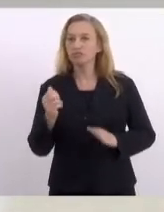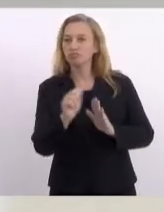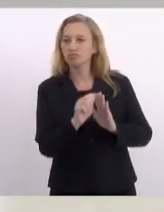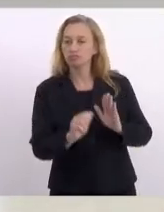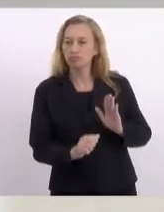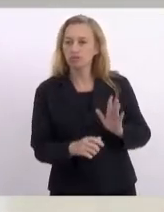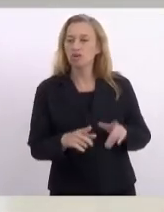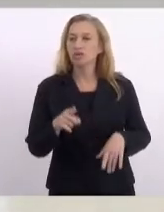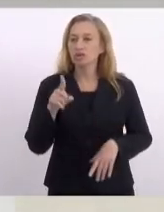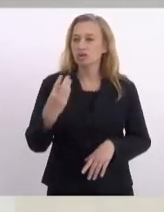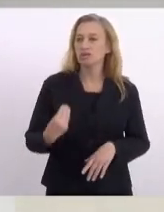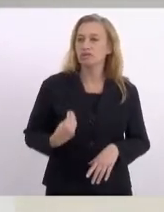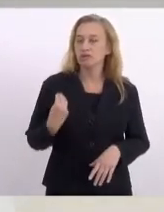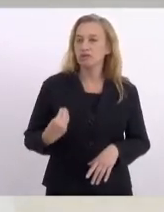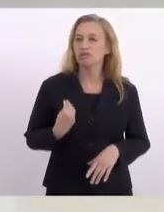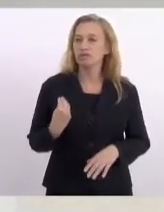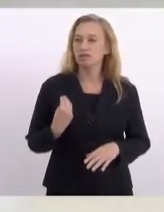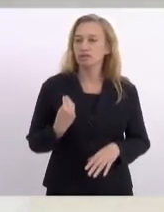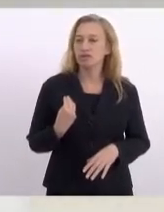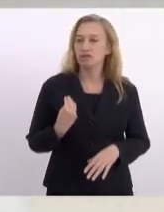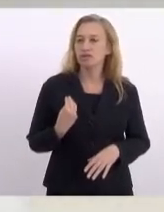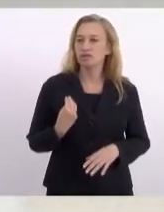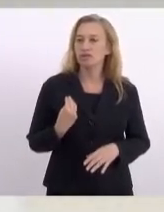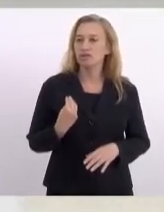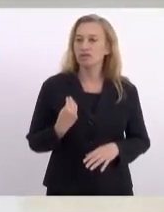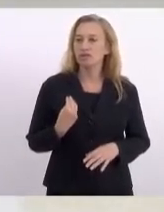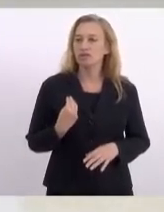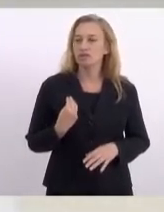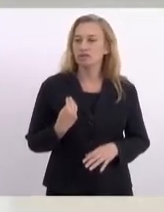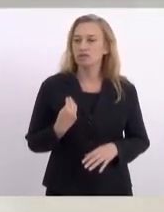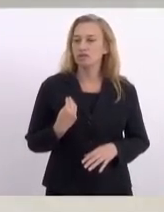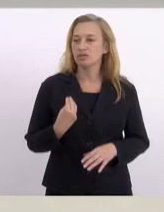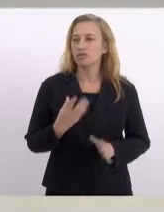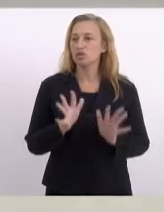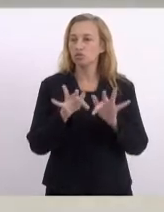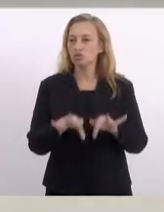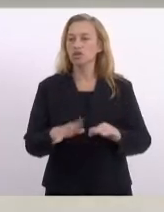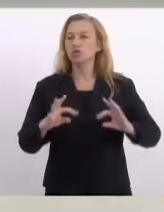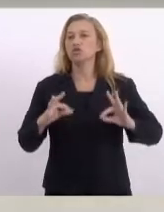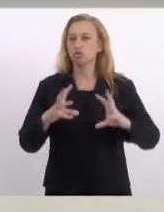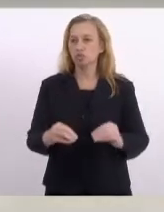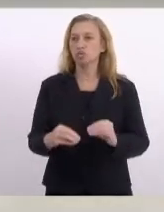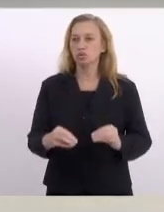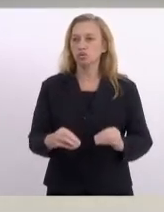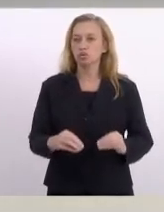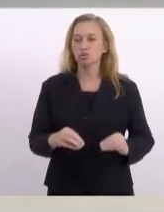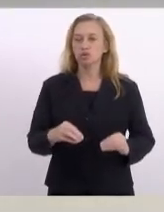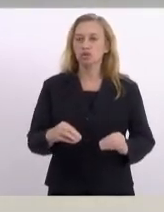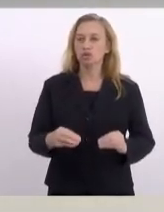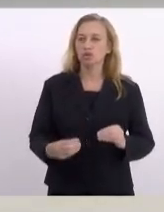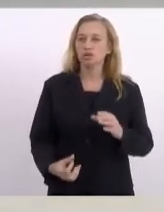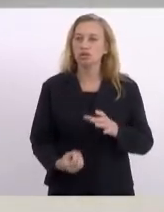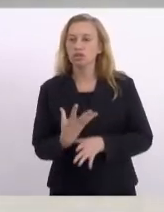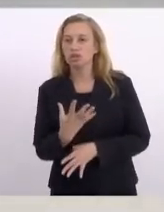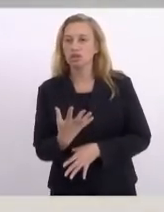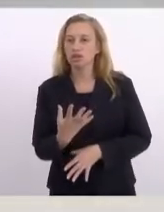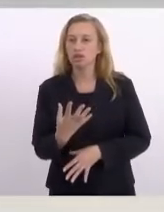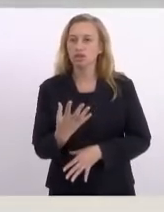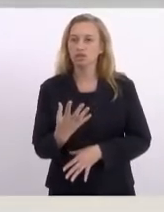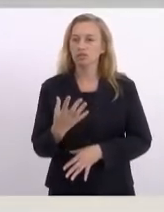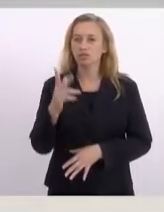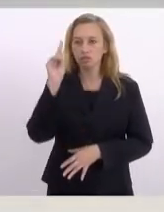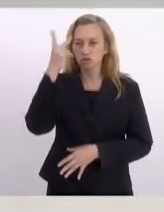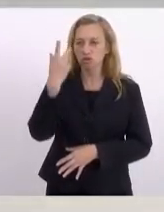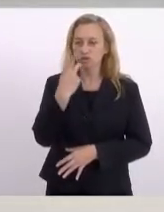viva uma vida longeva e que, ao final dessa vida, você construa um legado para a